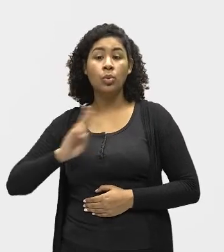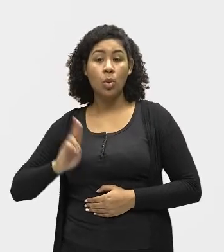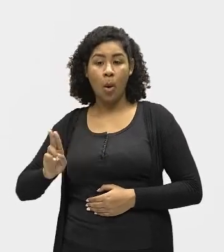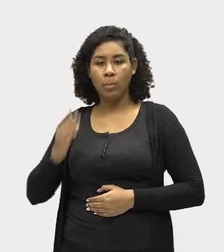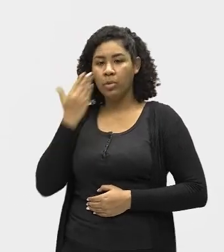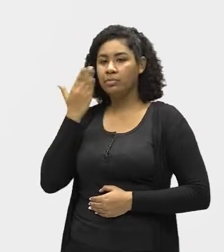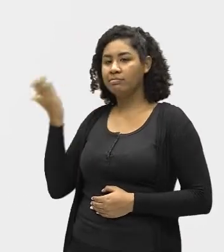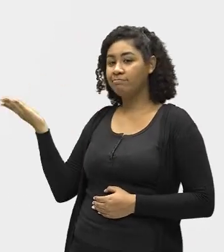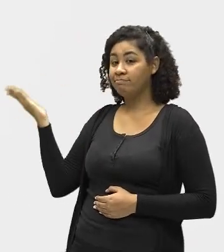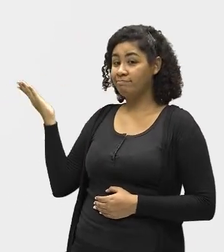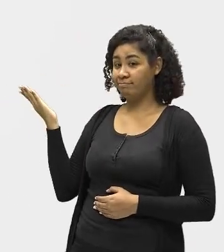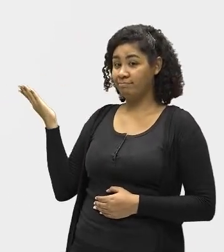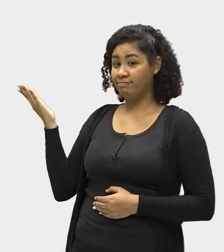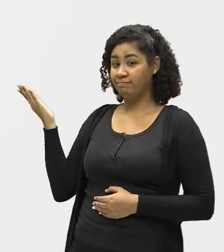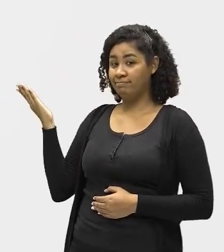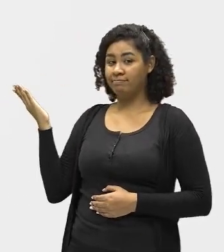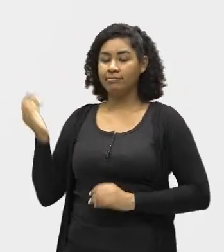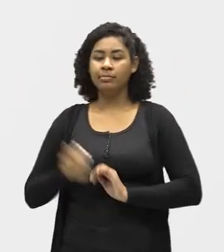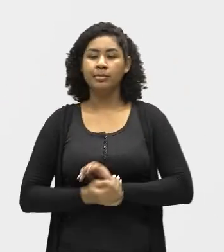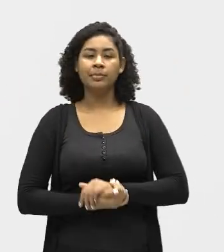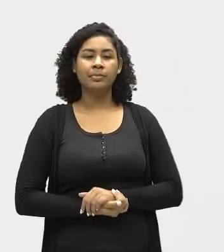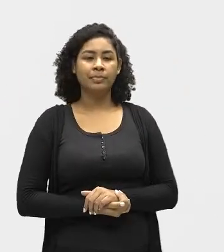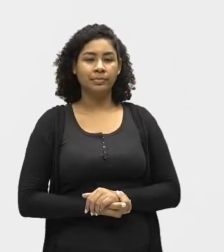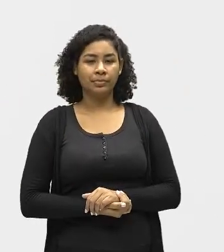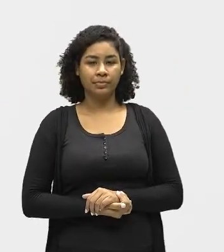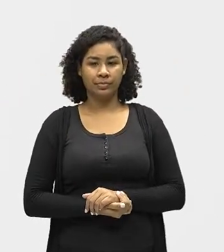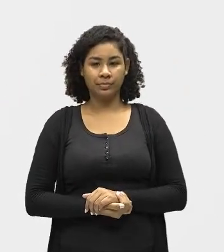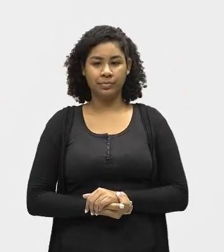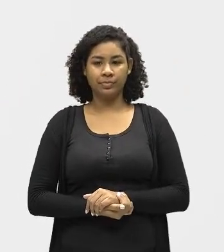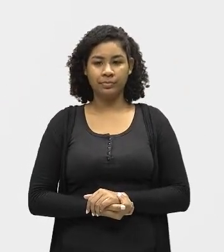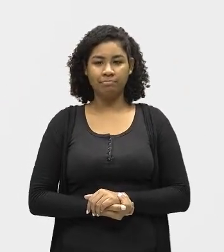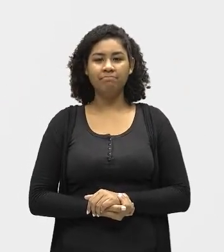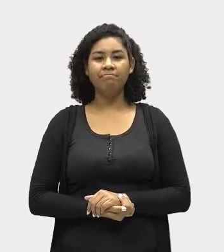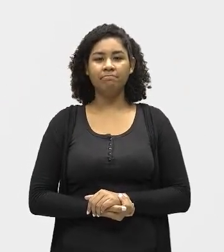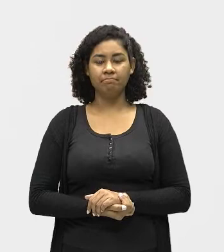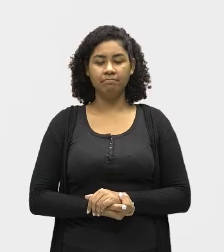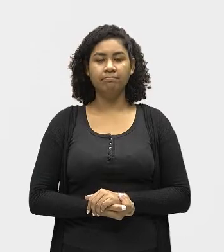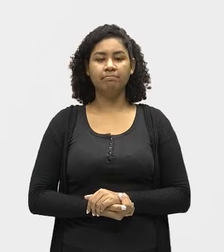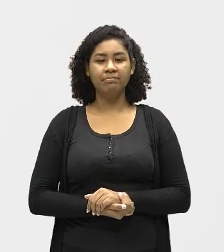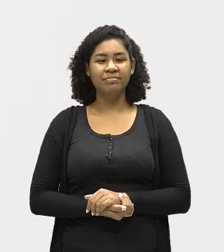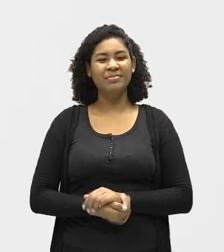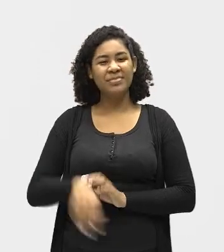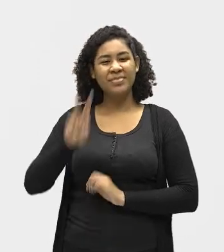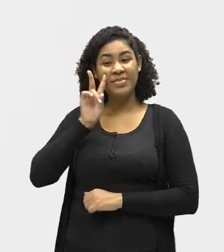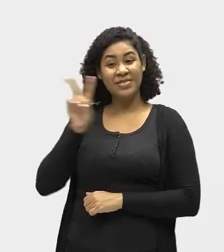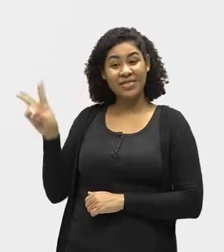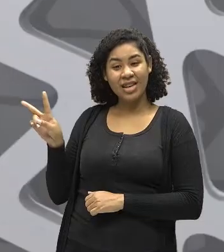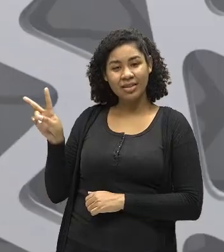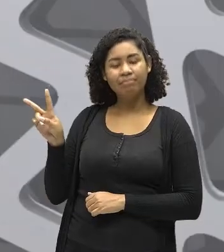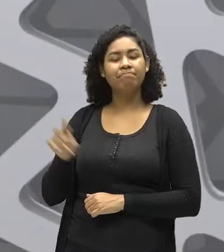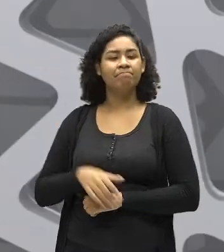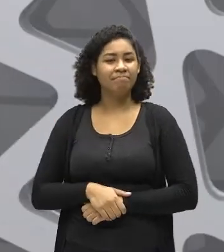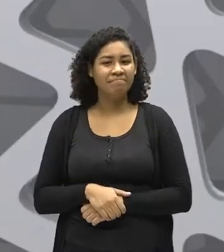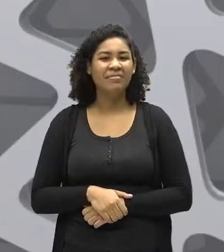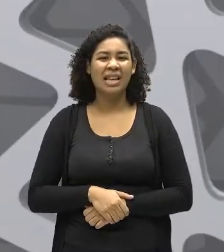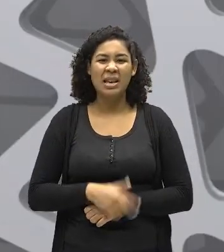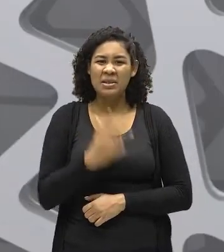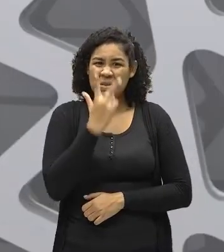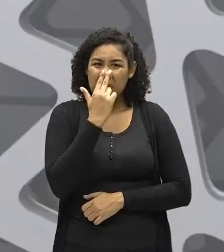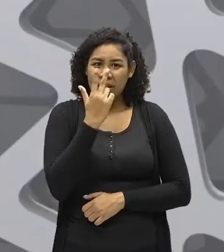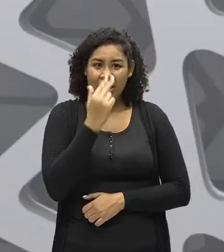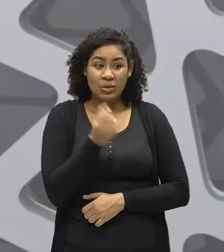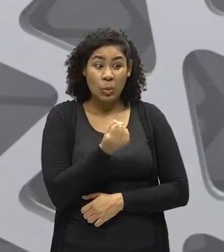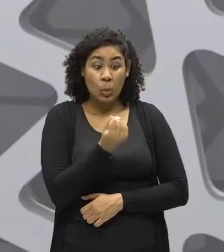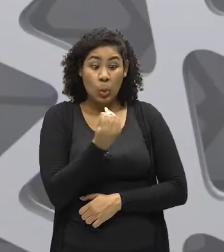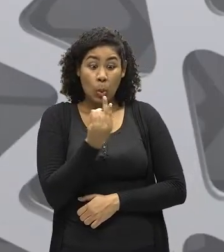Xavantes, Craós, Apinajés e Cricatis. Então vocês imaginem a quantidade,